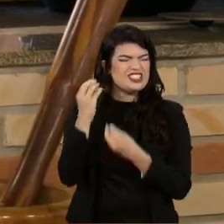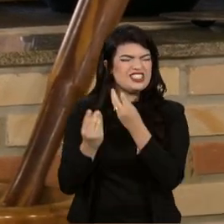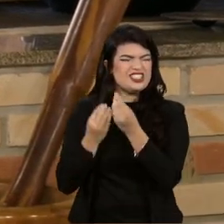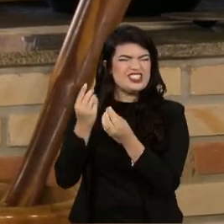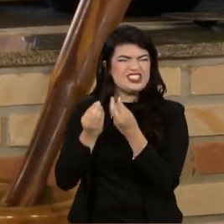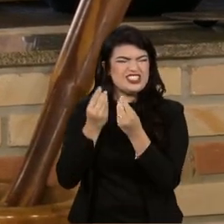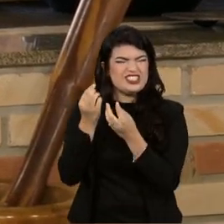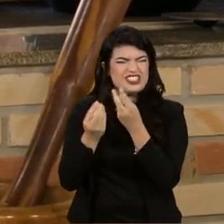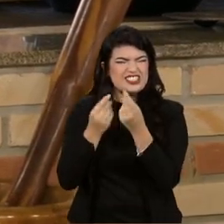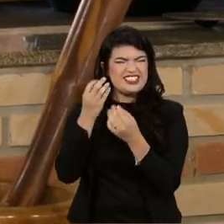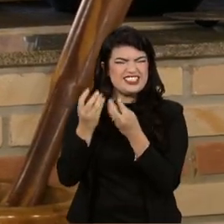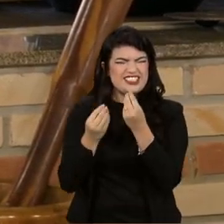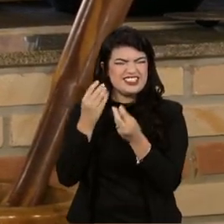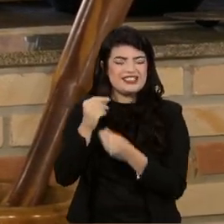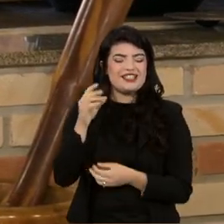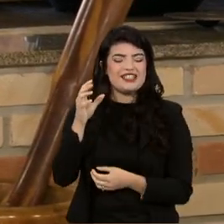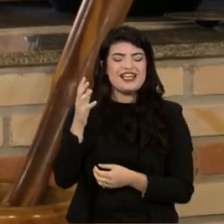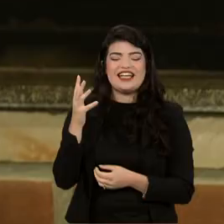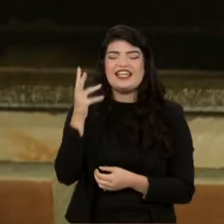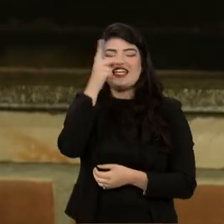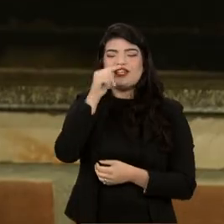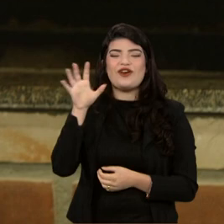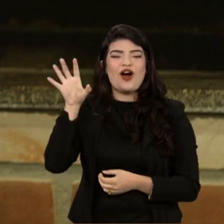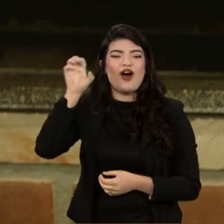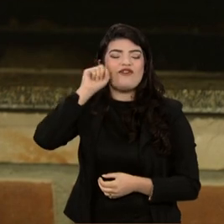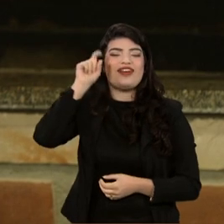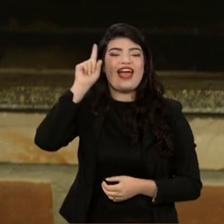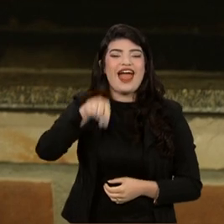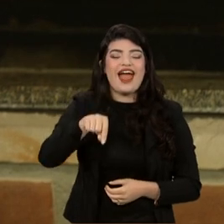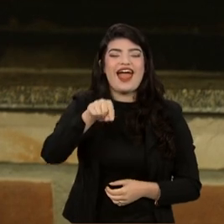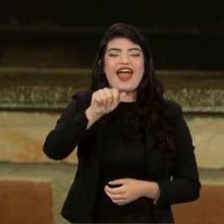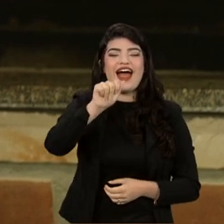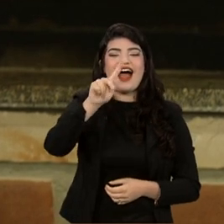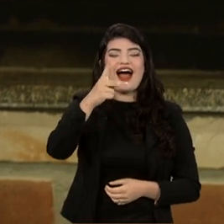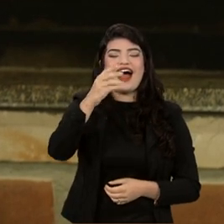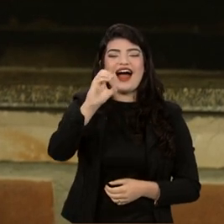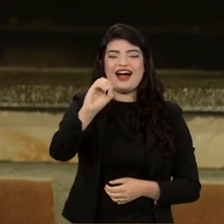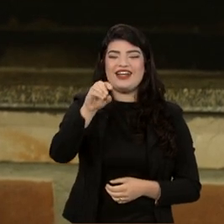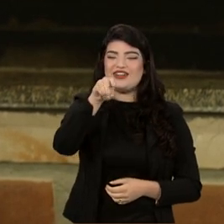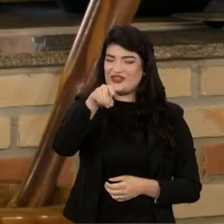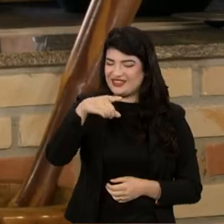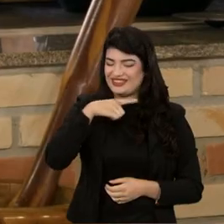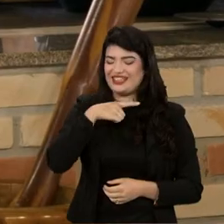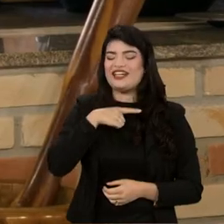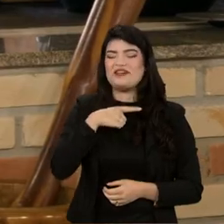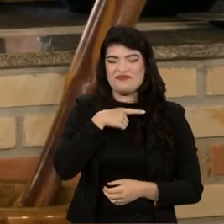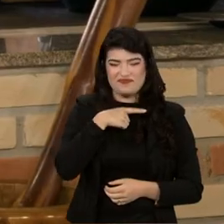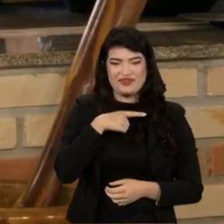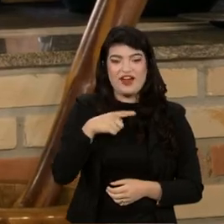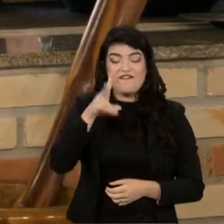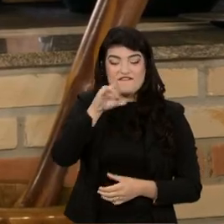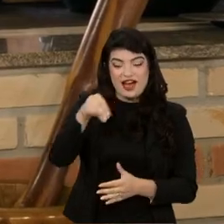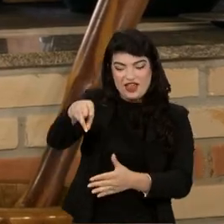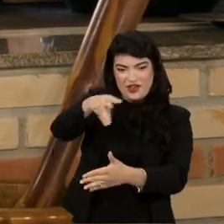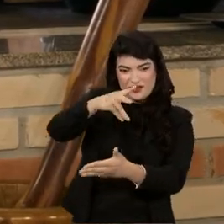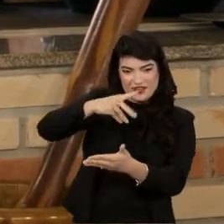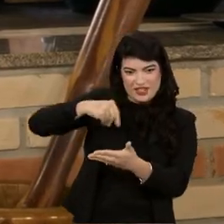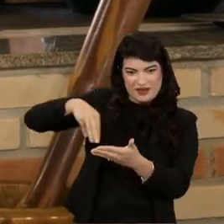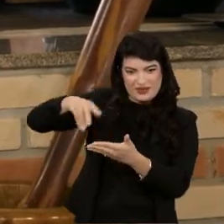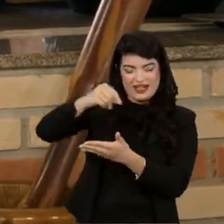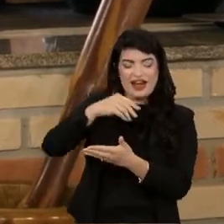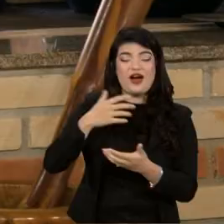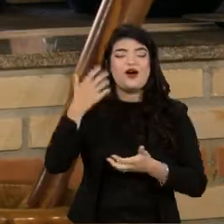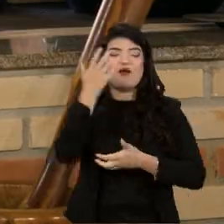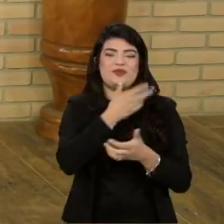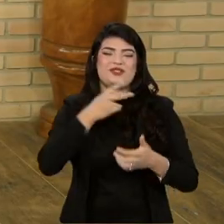Ixi, mano. Chiadão bonito. Que é alho? É alho. Alho. Gente, enquanto eu vou começar a temperar esse trem aqui, vamos cantar mais